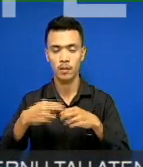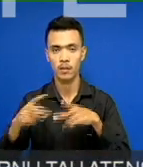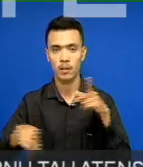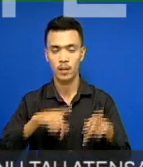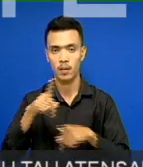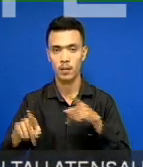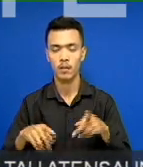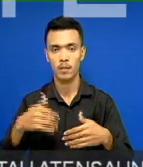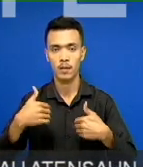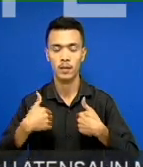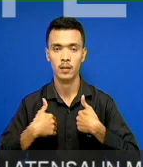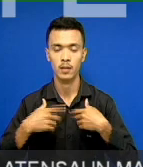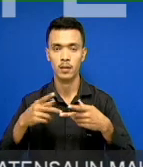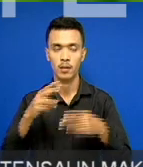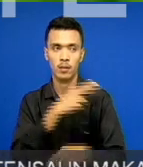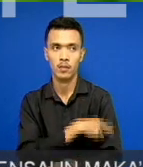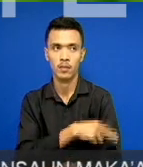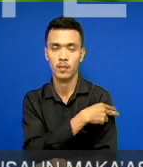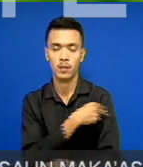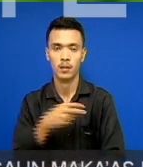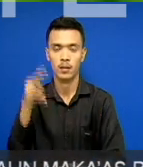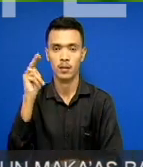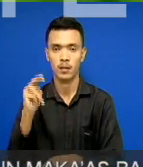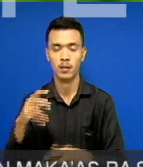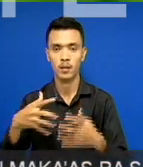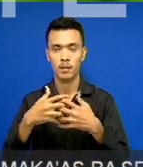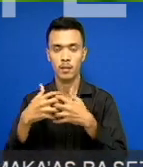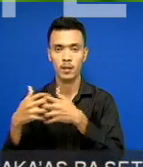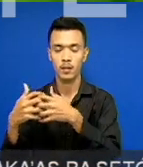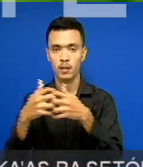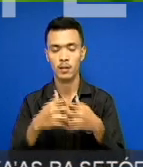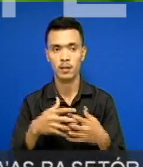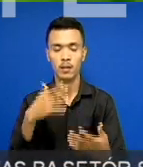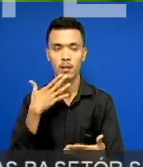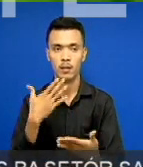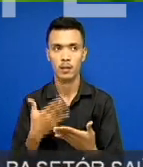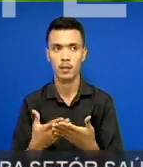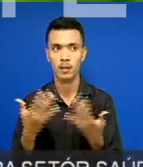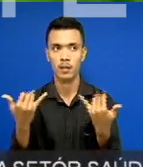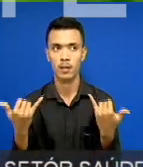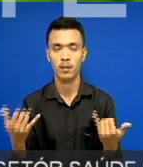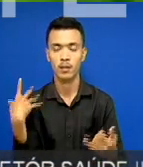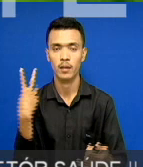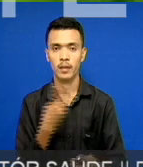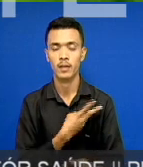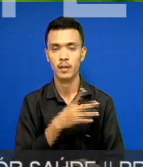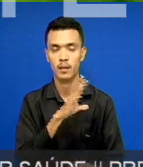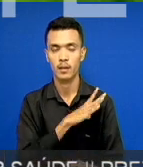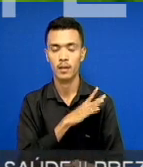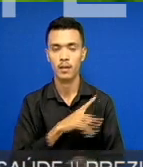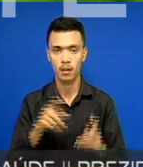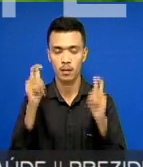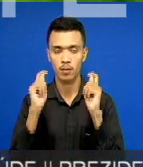Hirak que circula em área do hospital. A máquina de aquela condição de aquela. Agora, está em relação ao